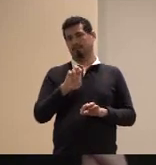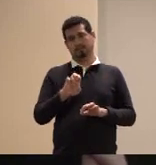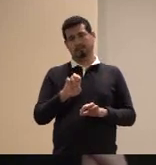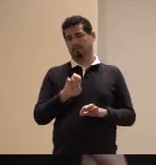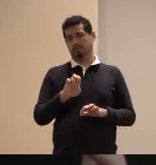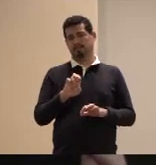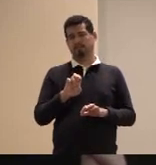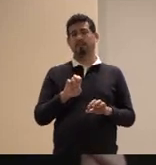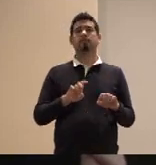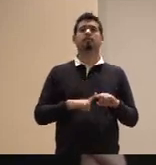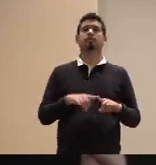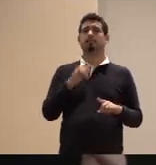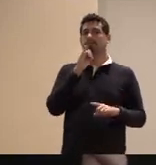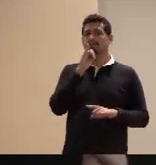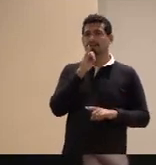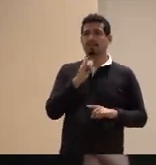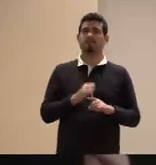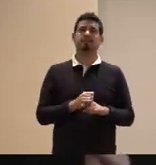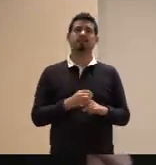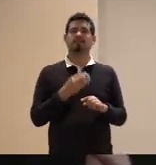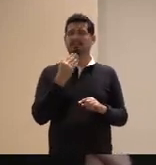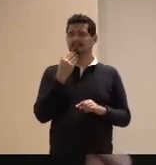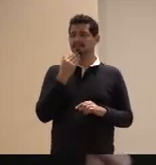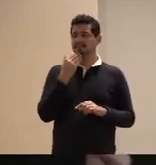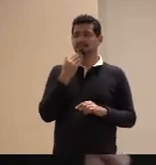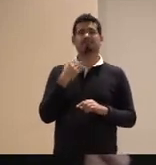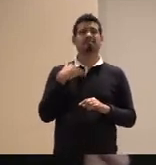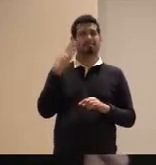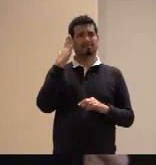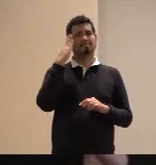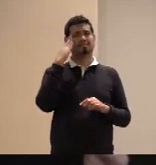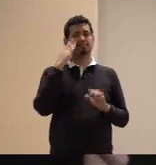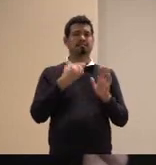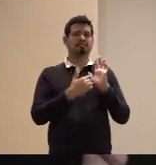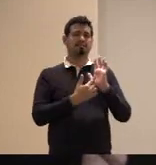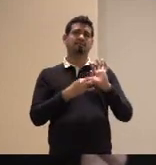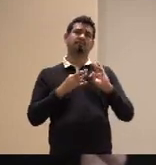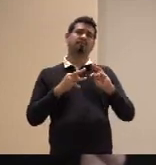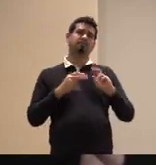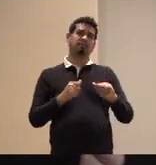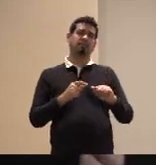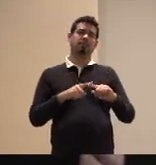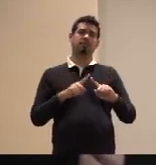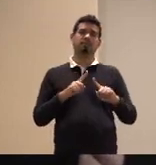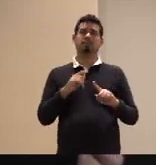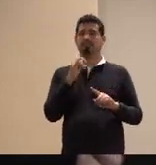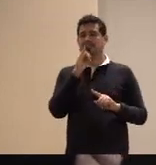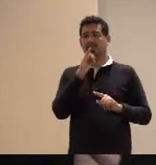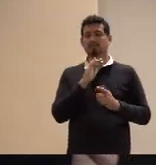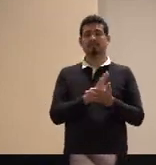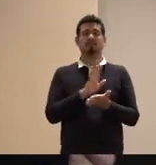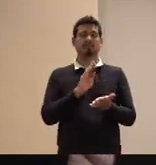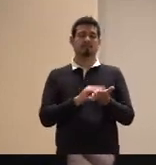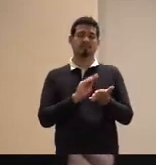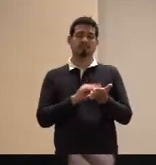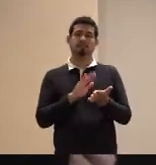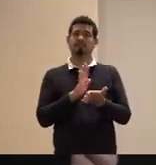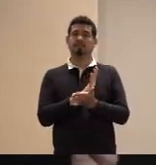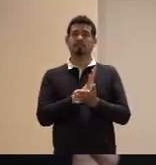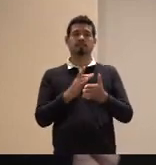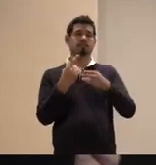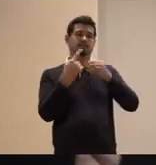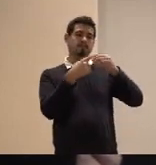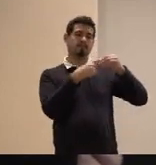E quando tudo é escasso, é diferente. A gente sabe onde buscar tudo, né? Nas políticas públicas, mas todas são escassas em cidades com